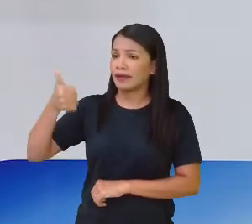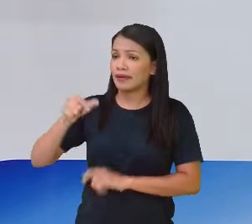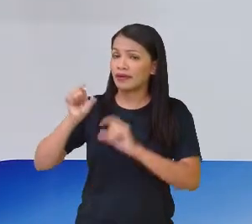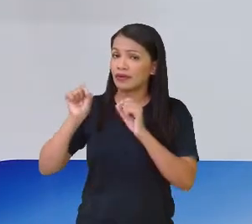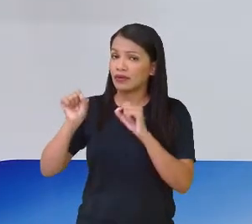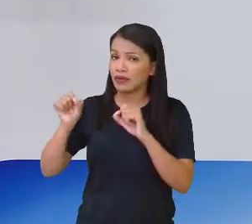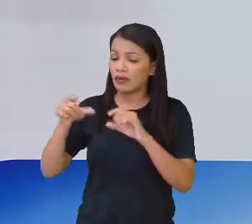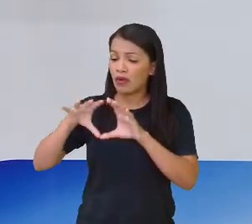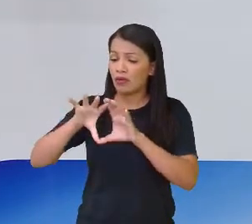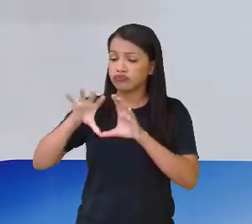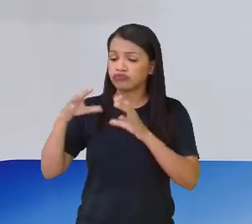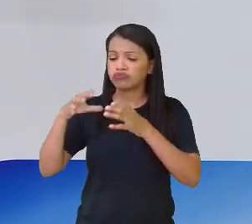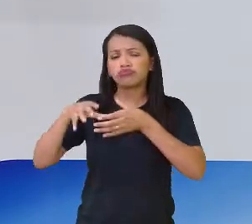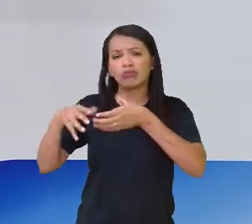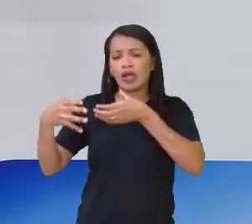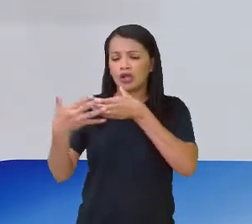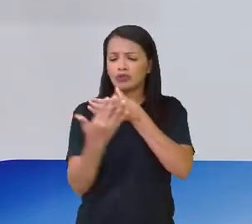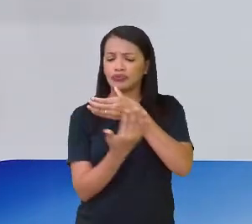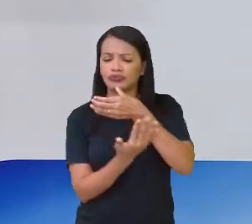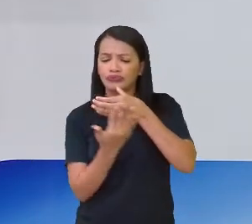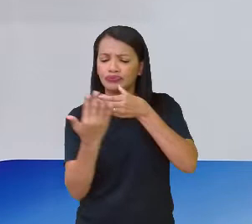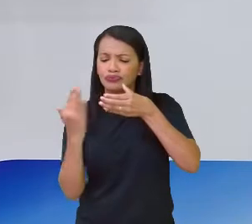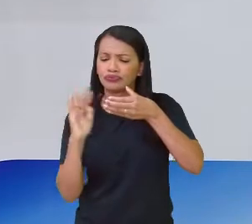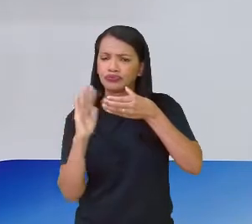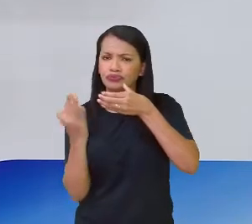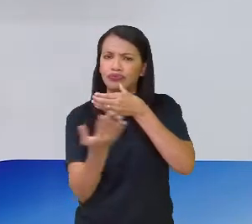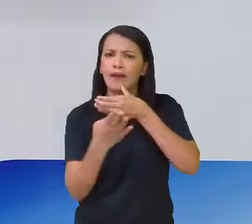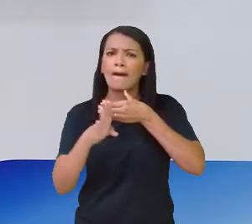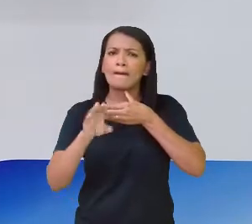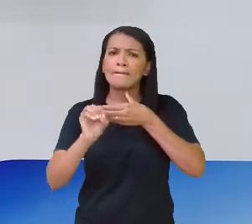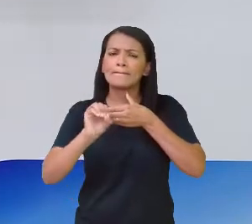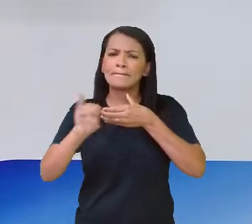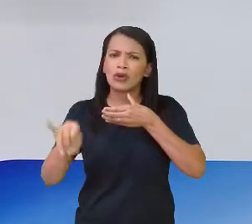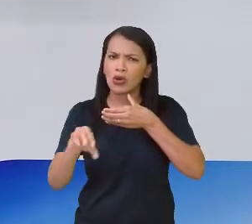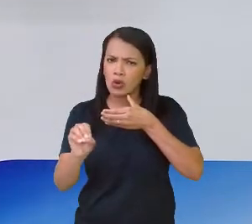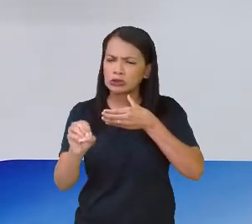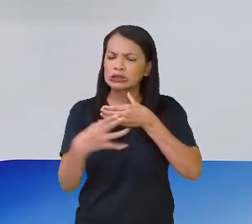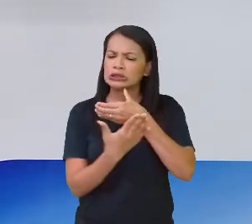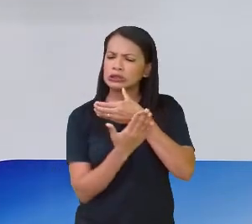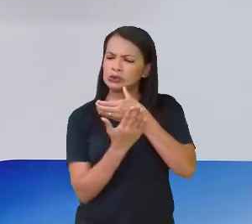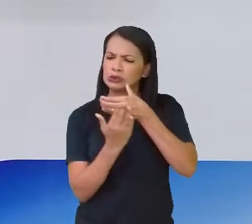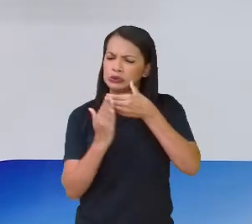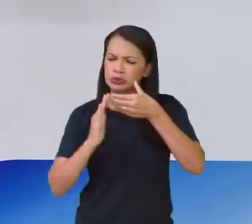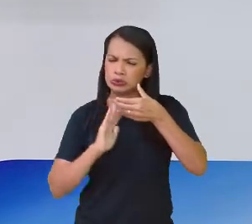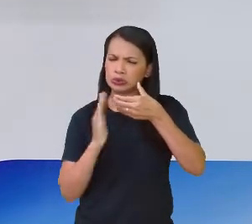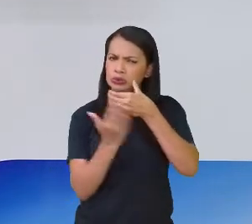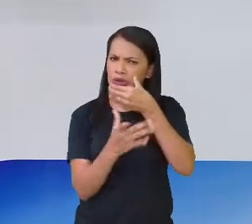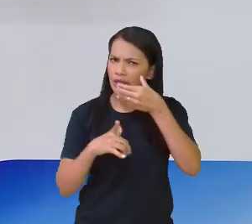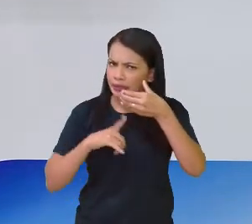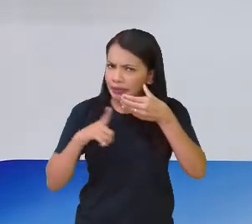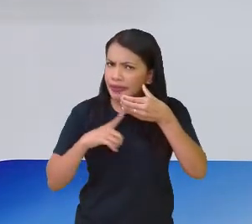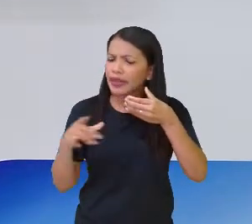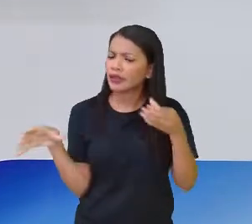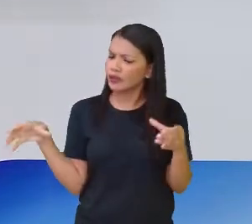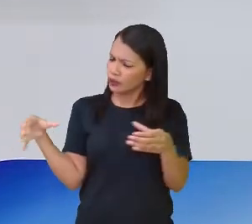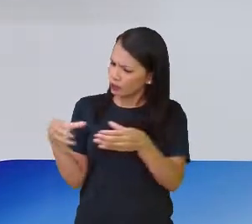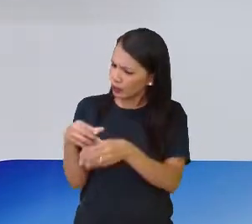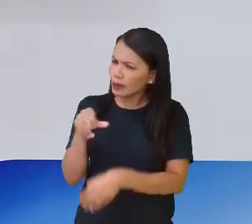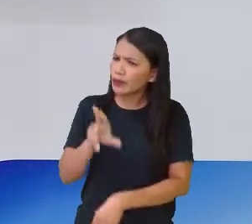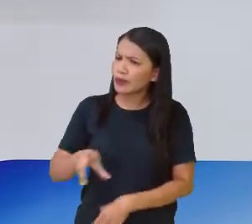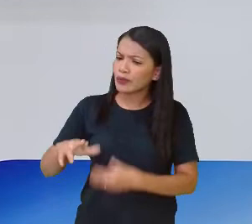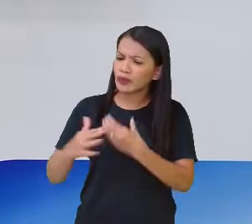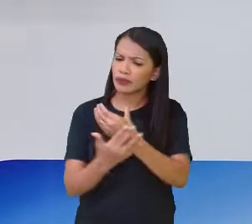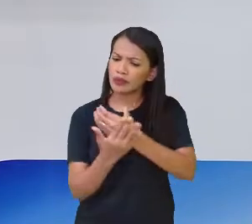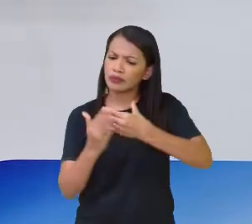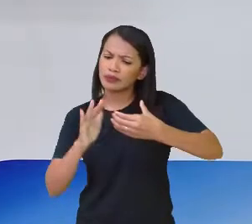do meio aqui que a gente chama de bojo, as primeiras eram construídas de forma bem rústica. Ainda tem grupos que utilizam. Eram rolos de